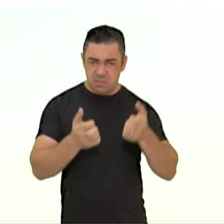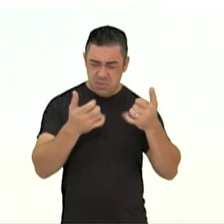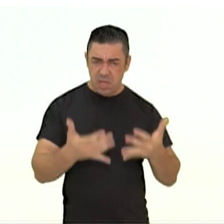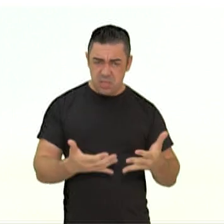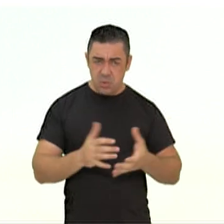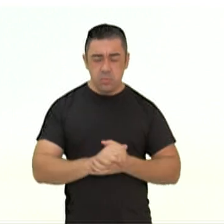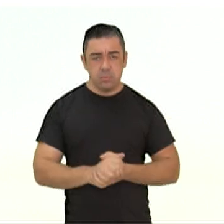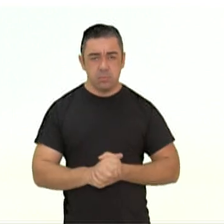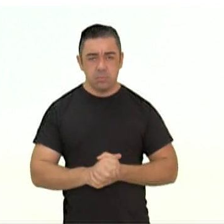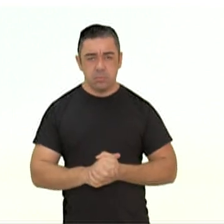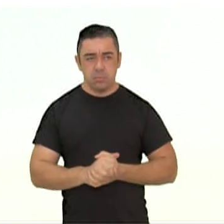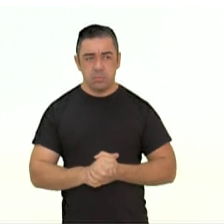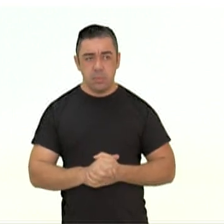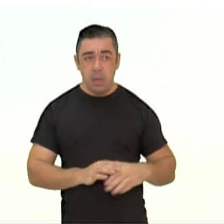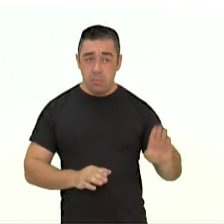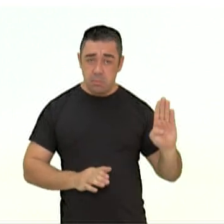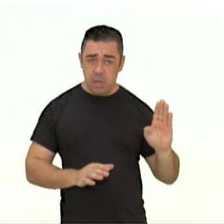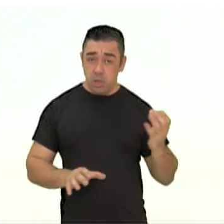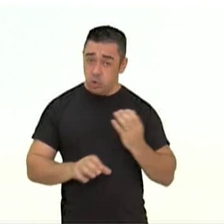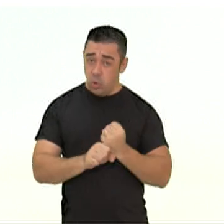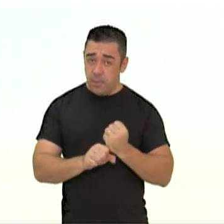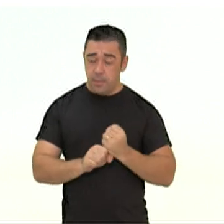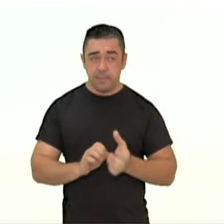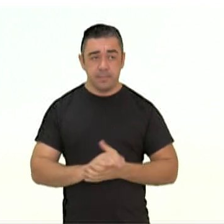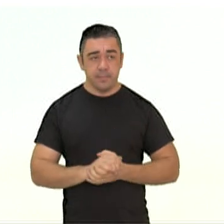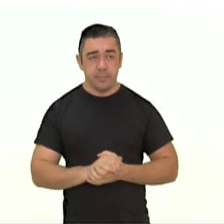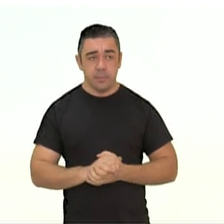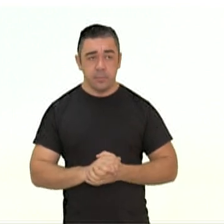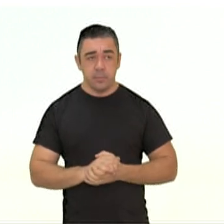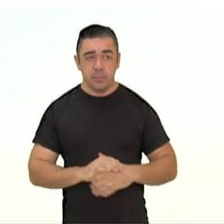explicação, será? Soma,